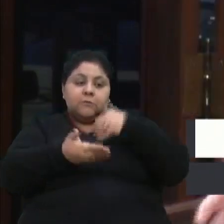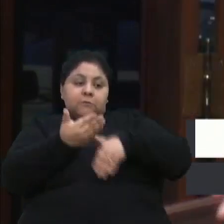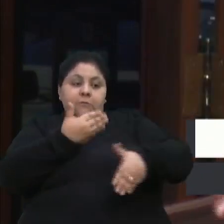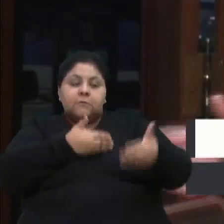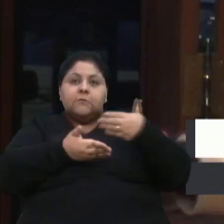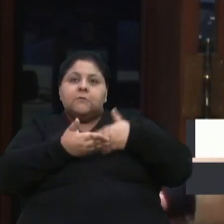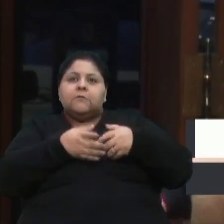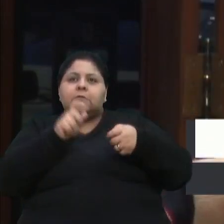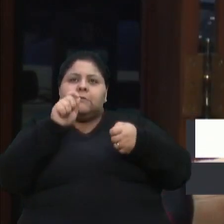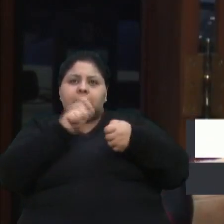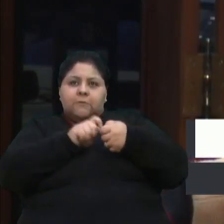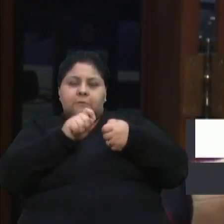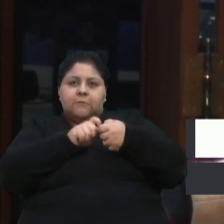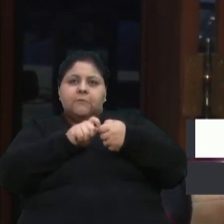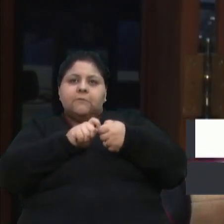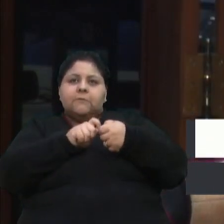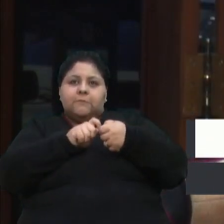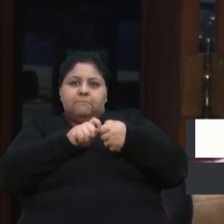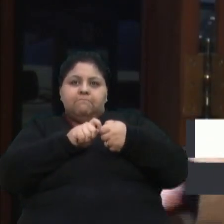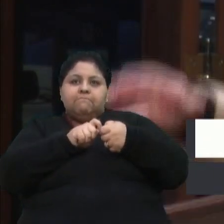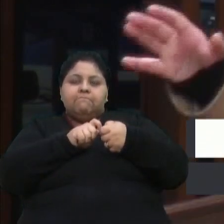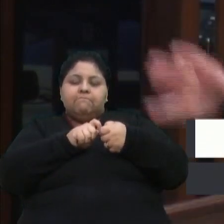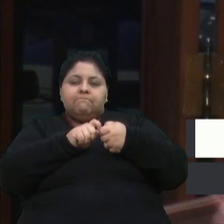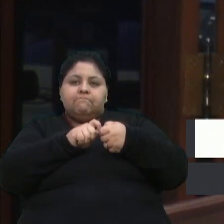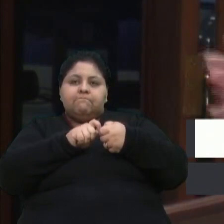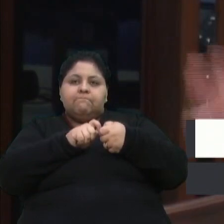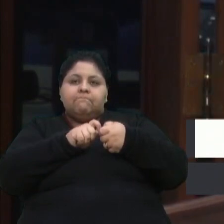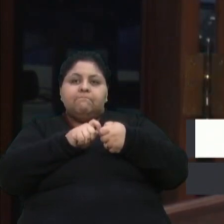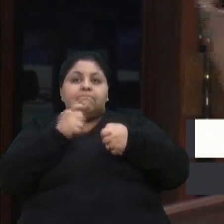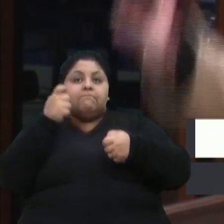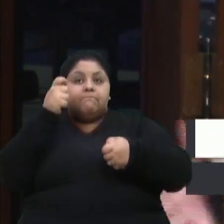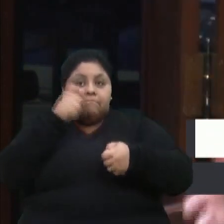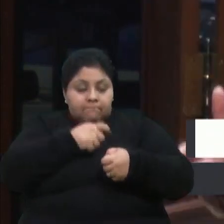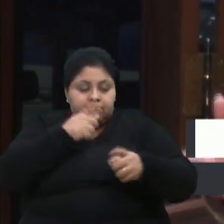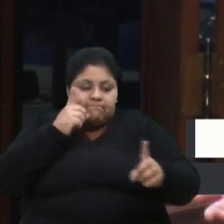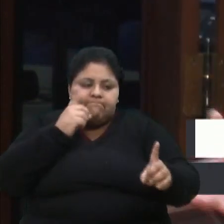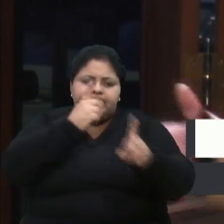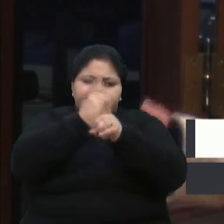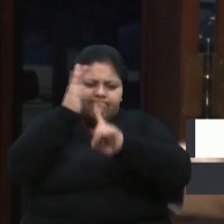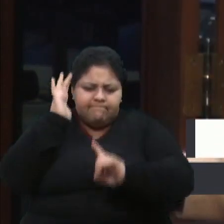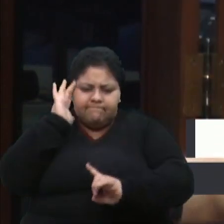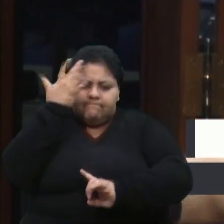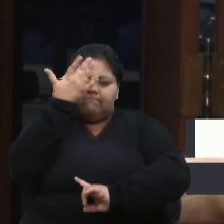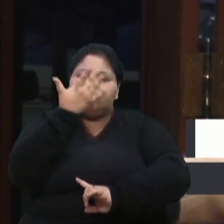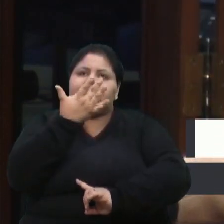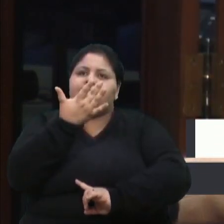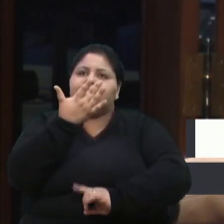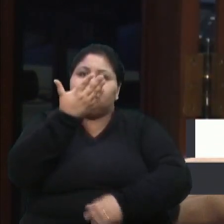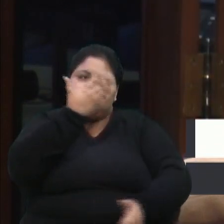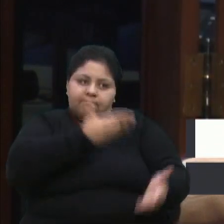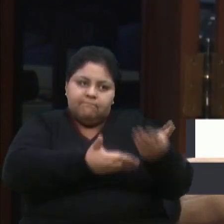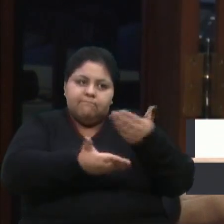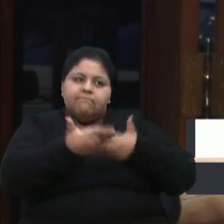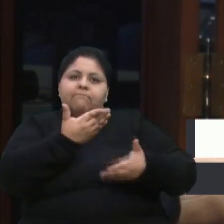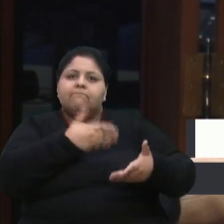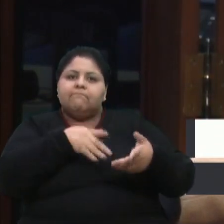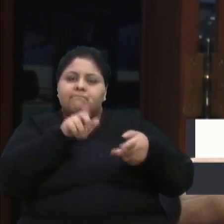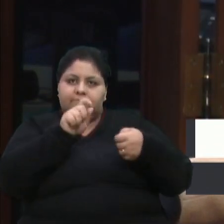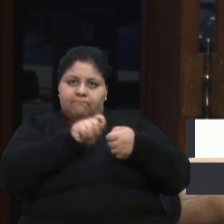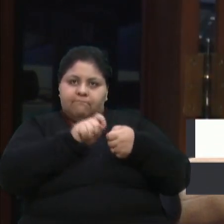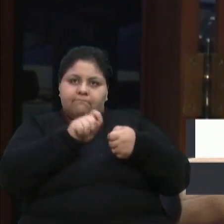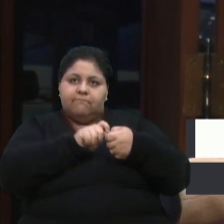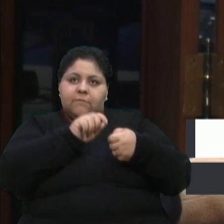sejam realizados nas nossas UBSs. E precisa encontrar a solução para que esses atendimentos sejam realizados